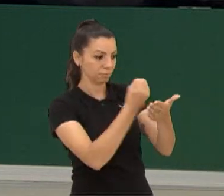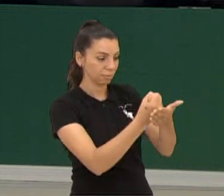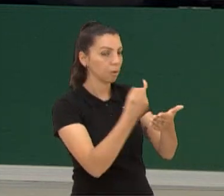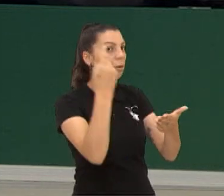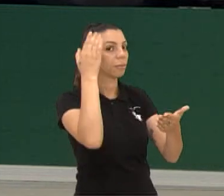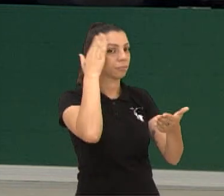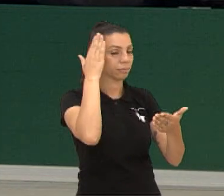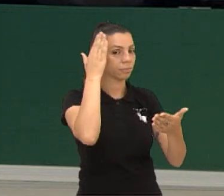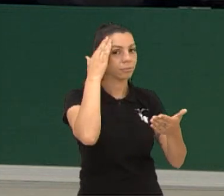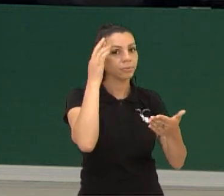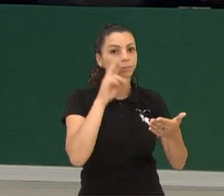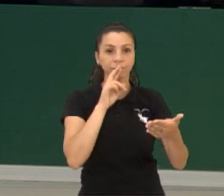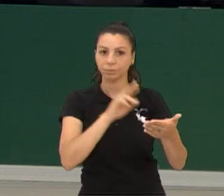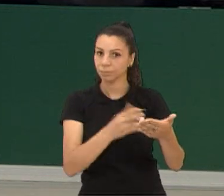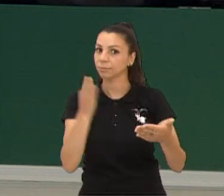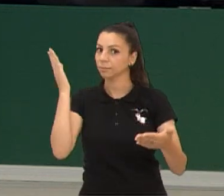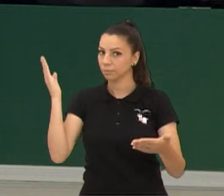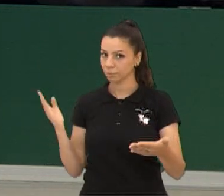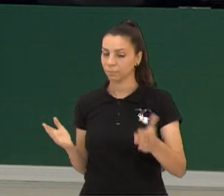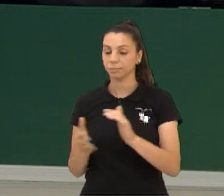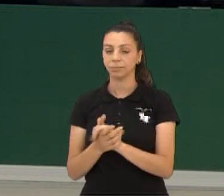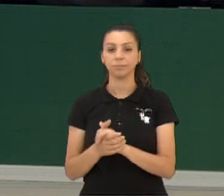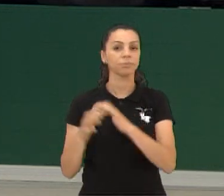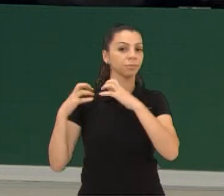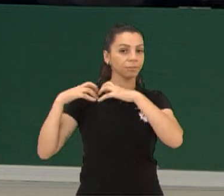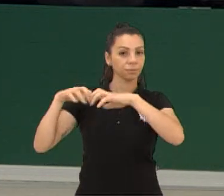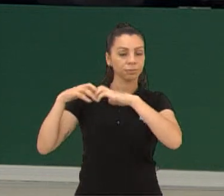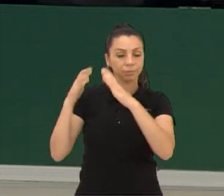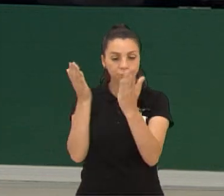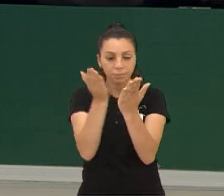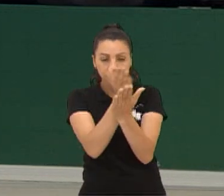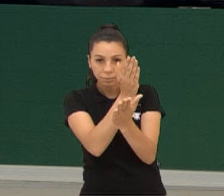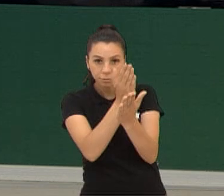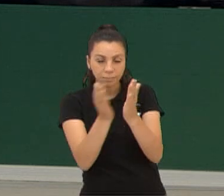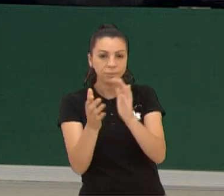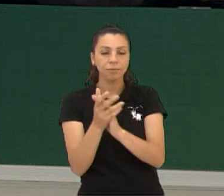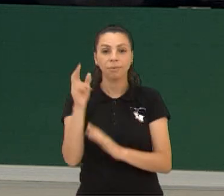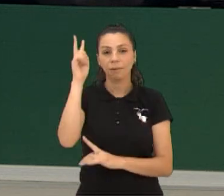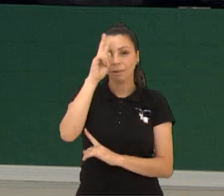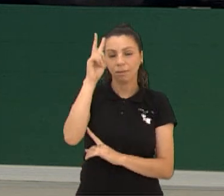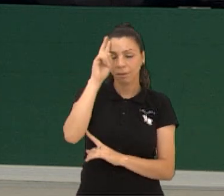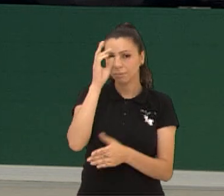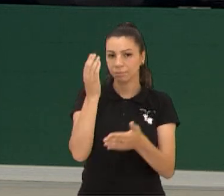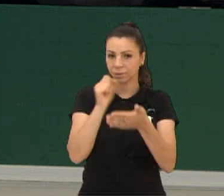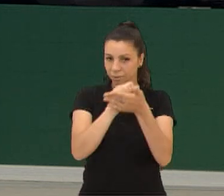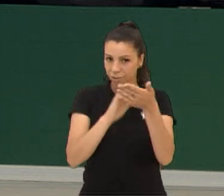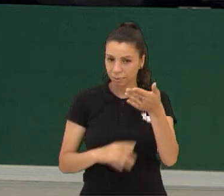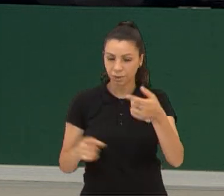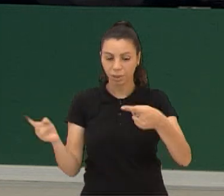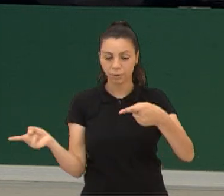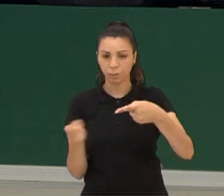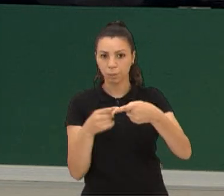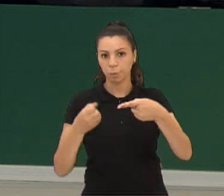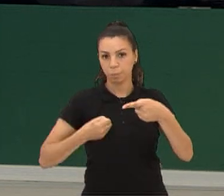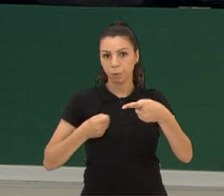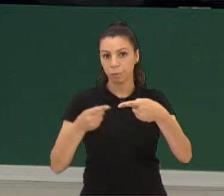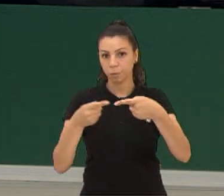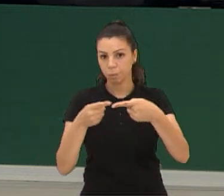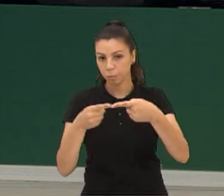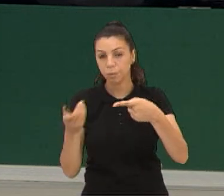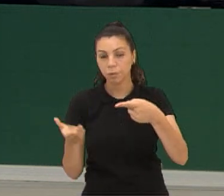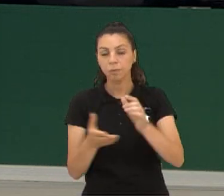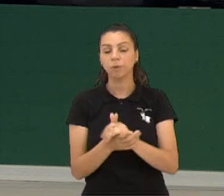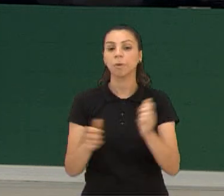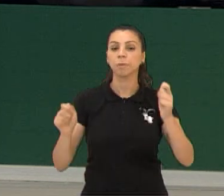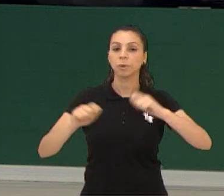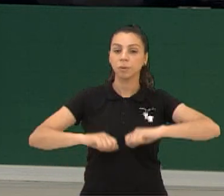gente já fez exercício assim, pensando em separar. Lembra o exercício número 1 que a gente fez hoje? Que a gente separou em